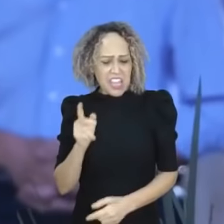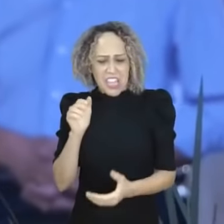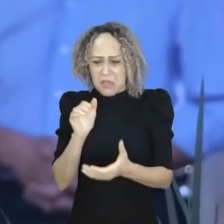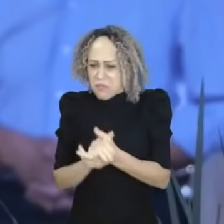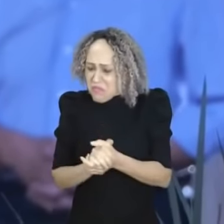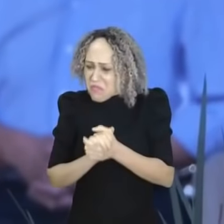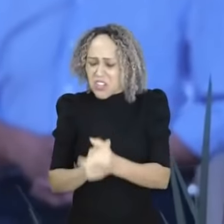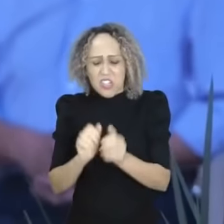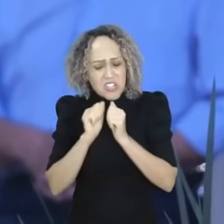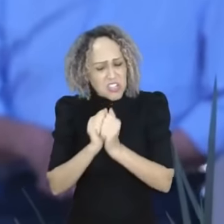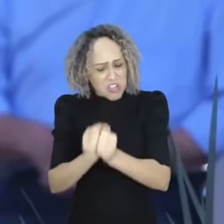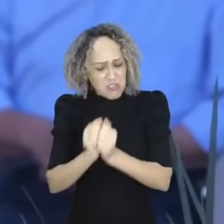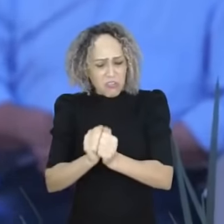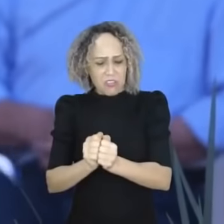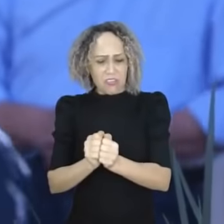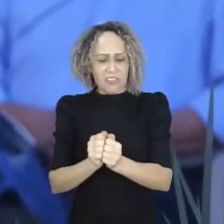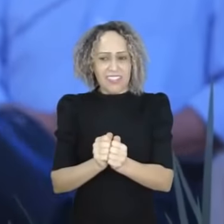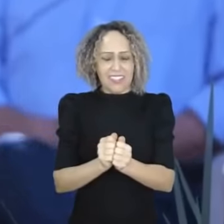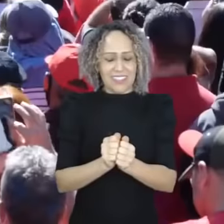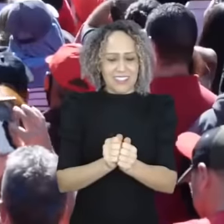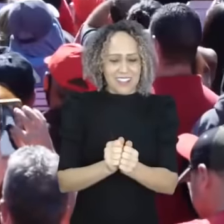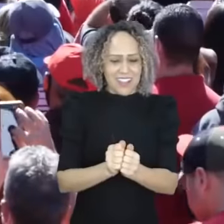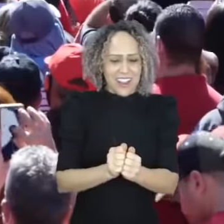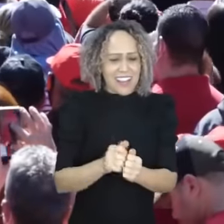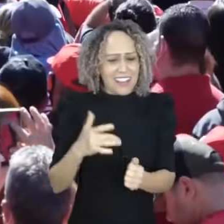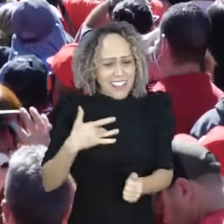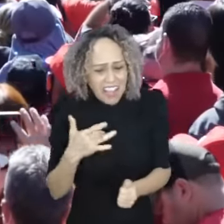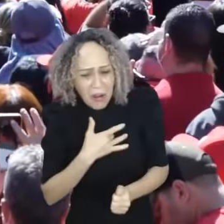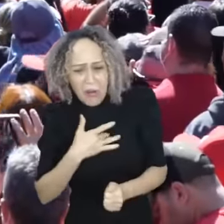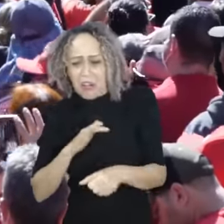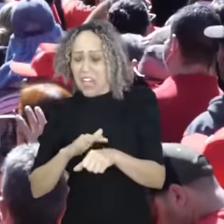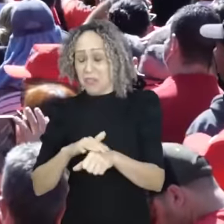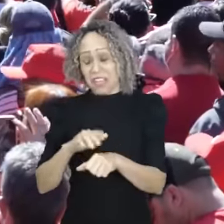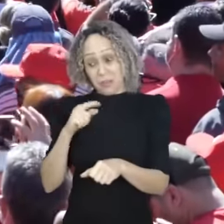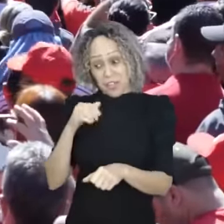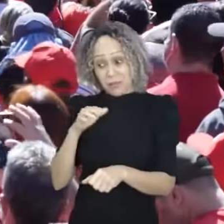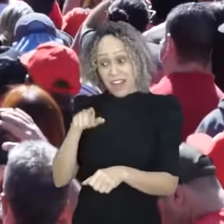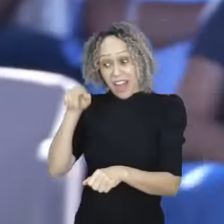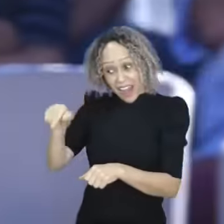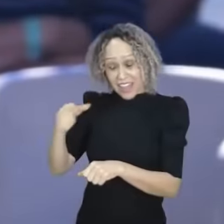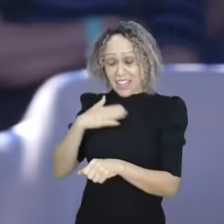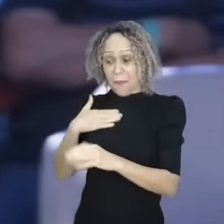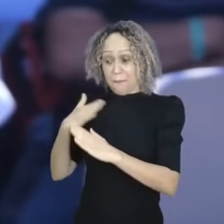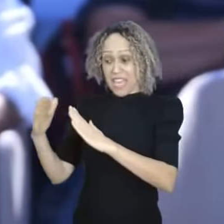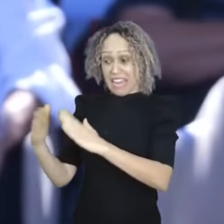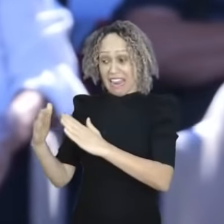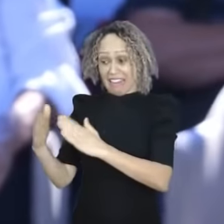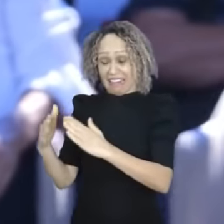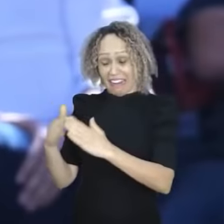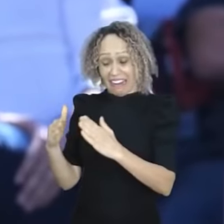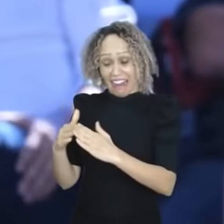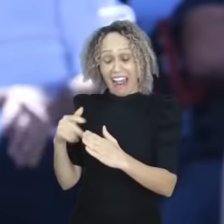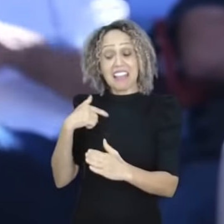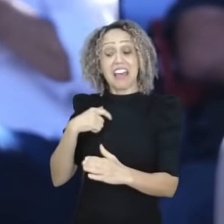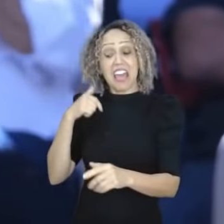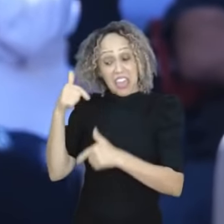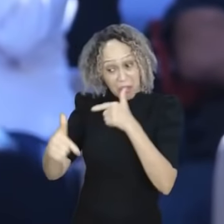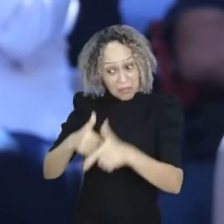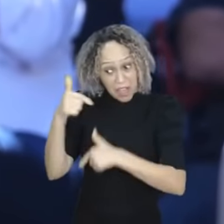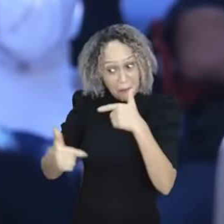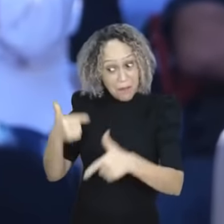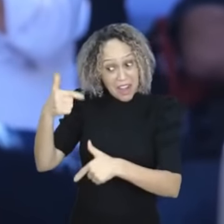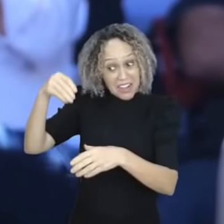de casa. Faço a tarefa de casa. Pense num cara trabalhador. Já perdi até um dedo de